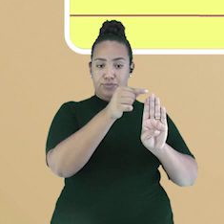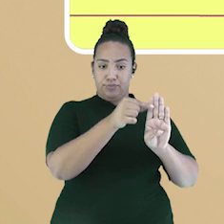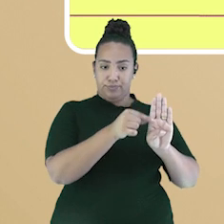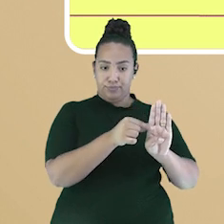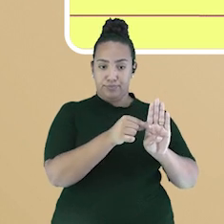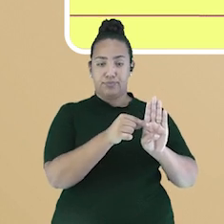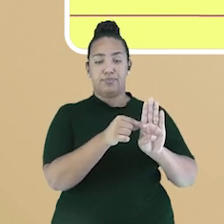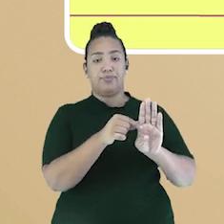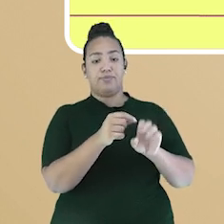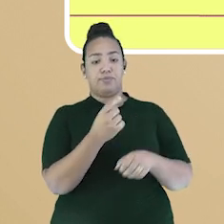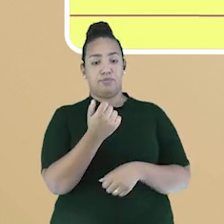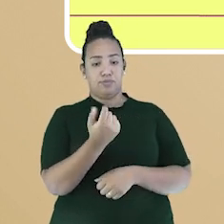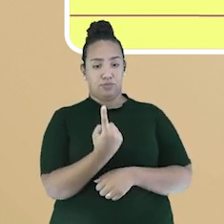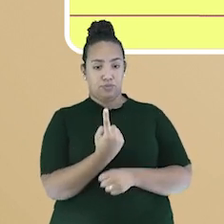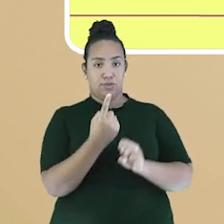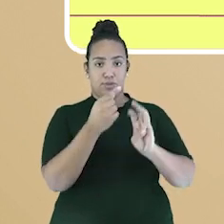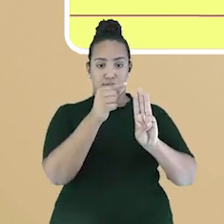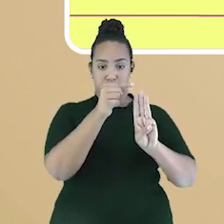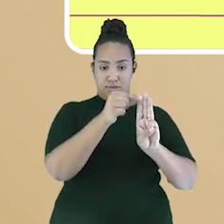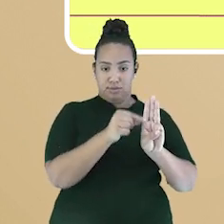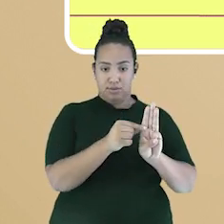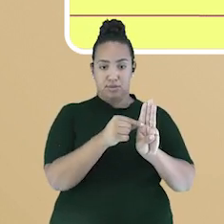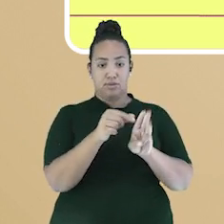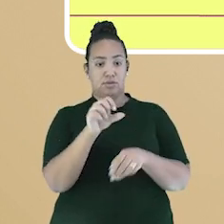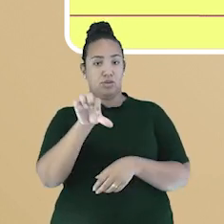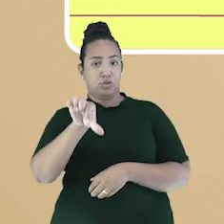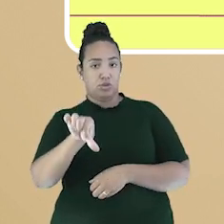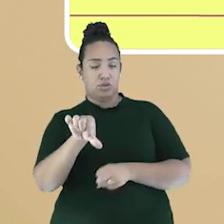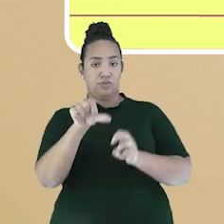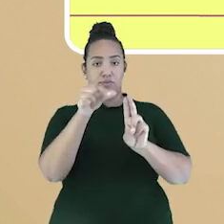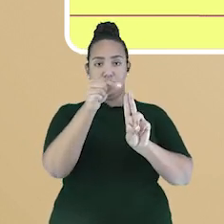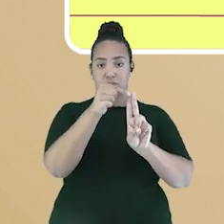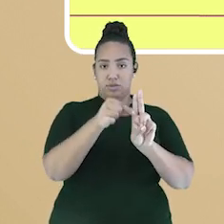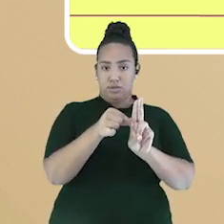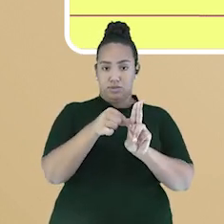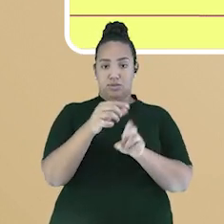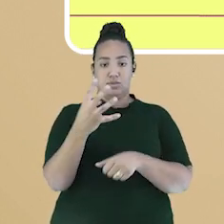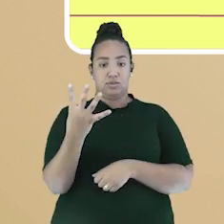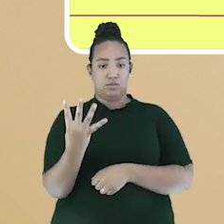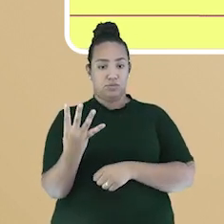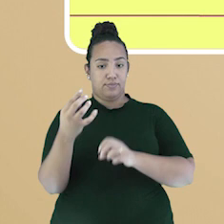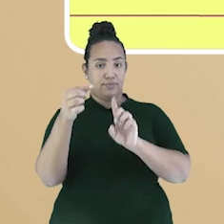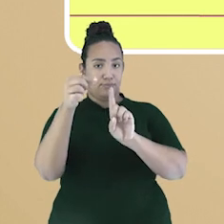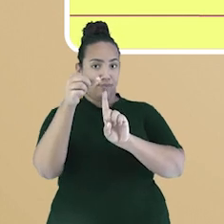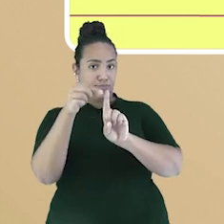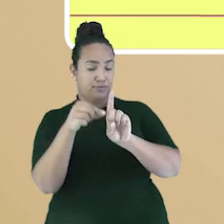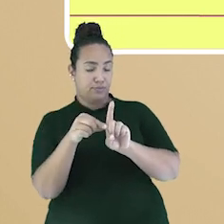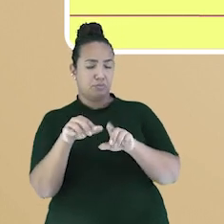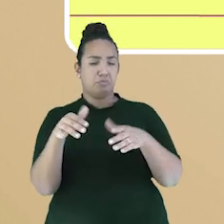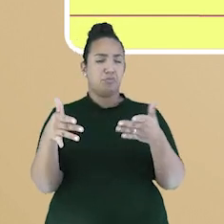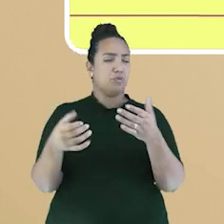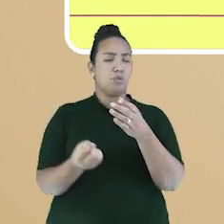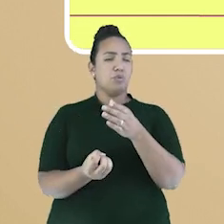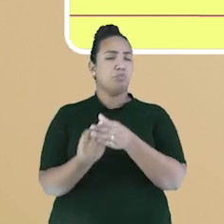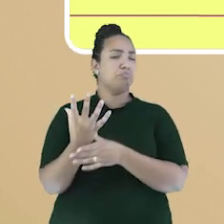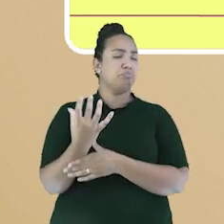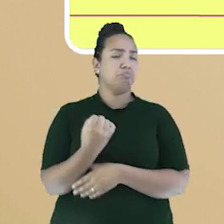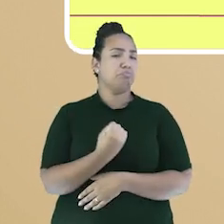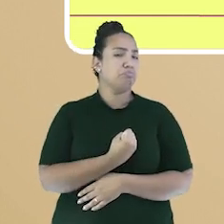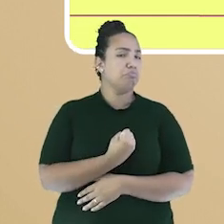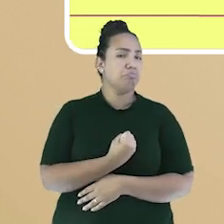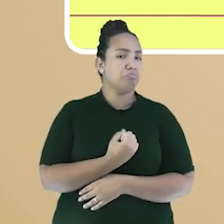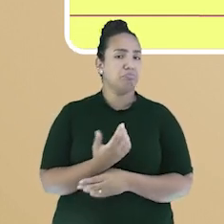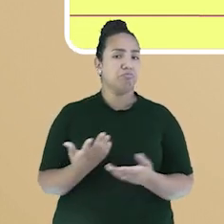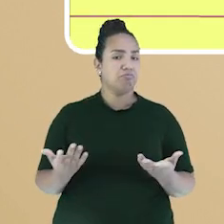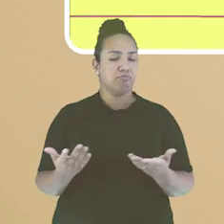de milhar mais uma centena mas nove dezenas e quatro unidades Qual o número se forma a partir dessa